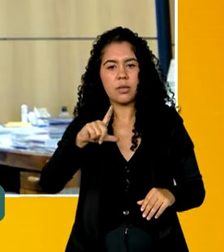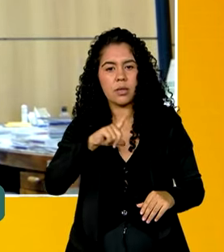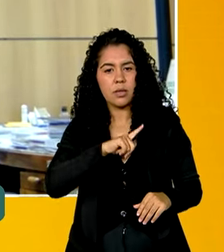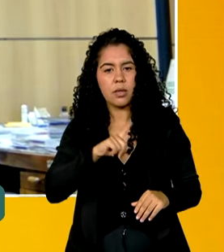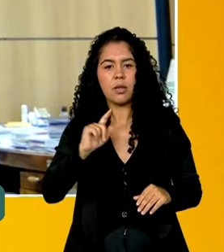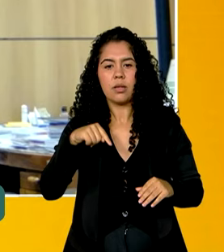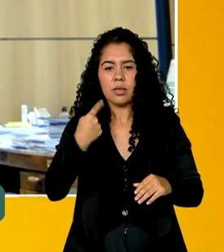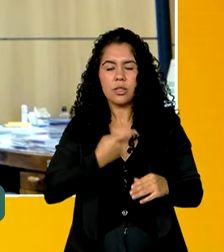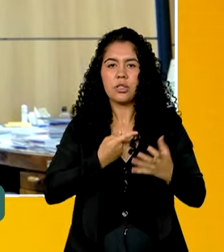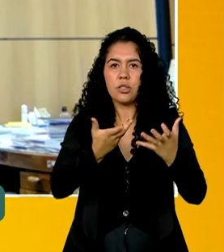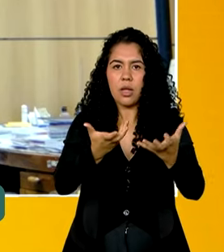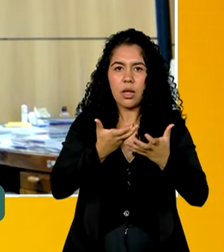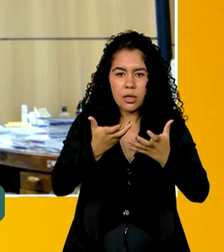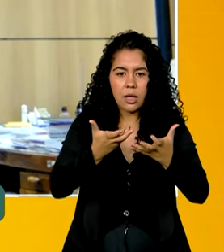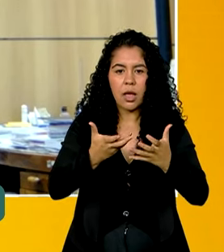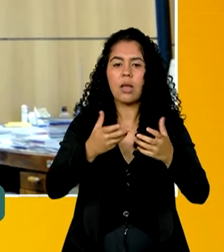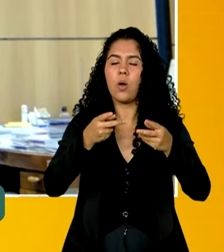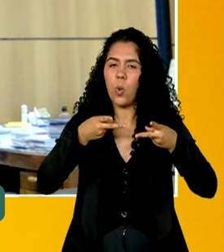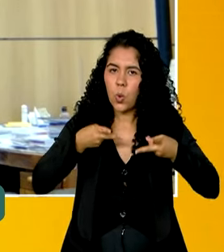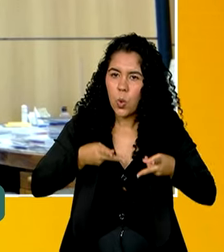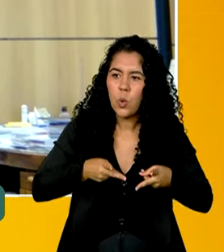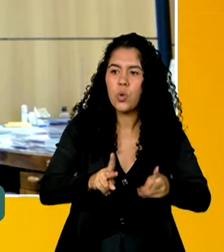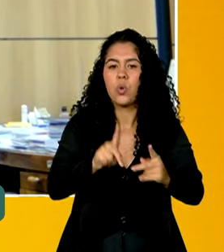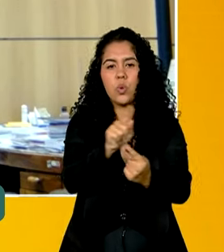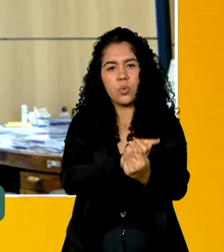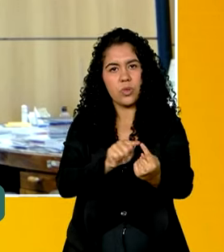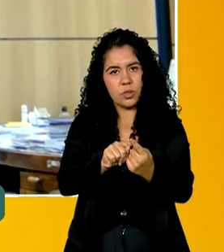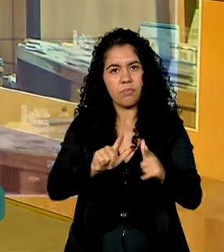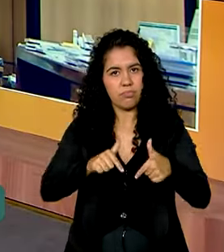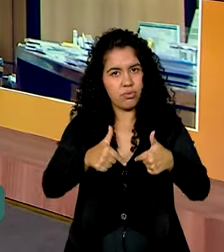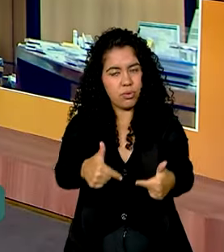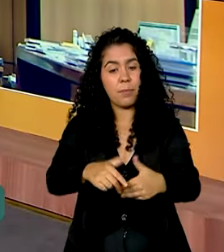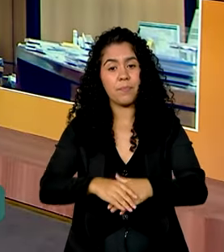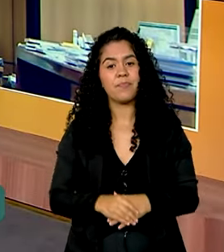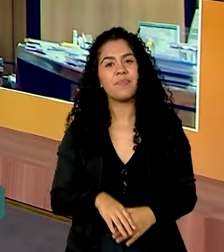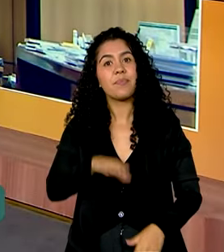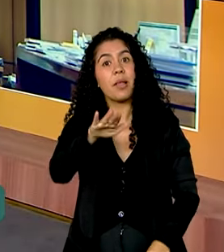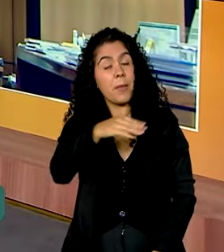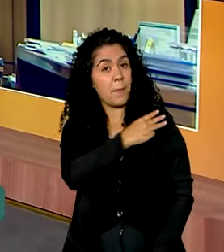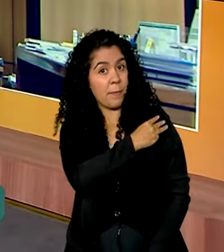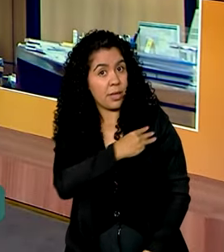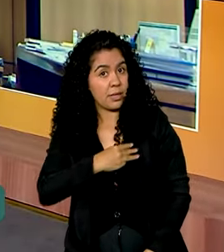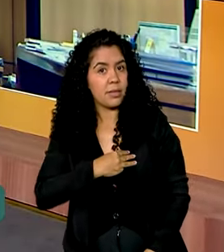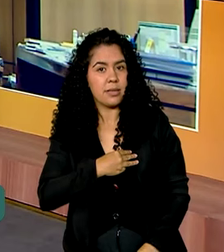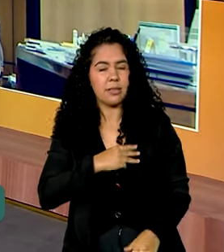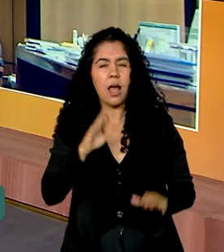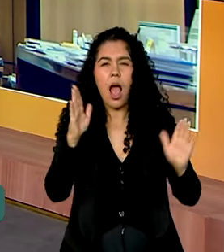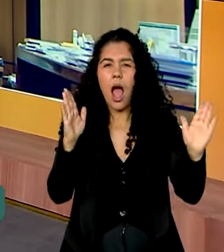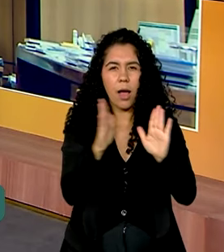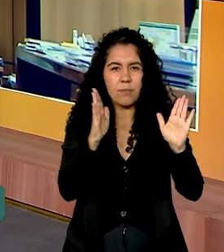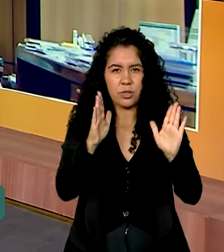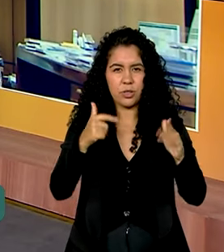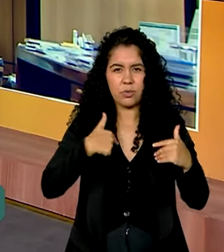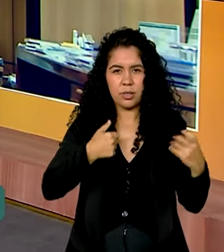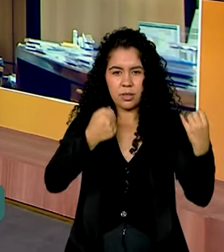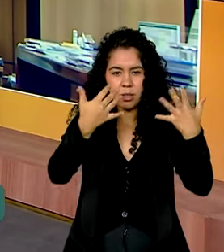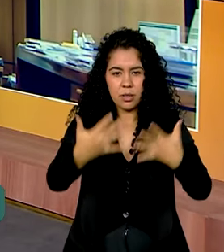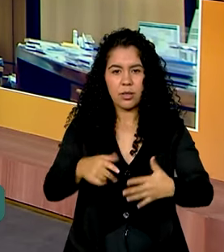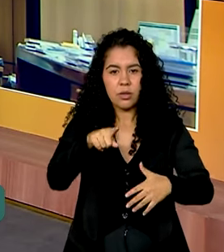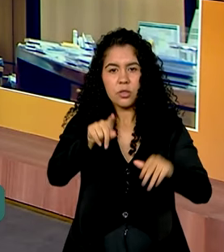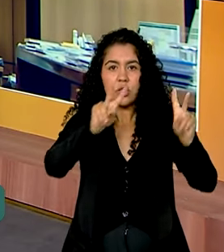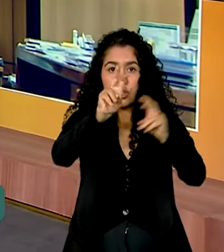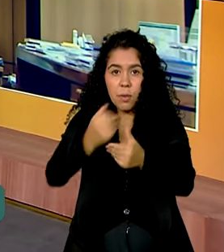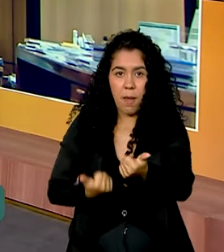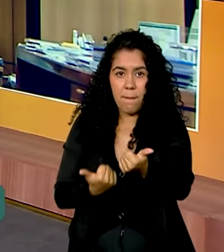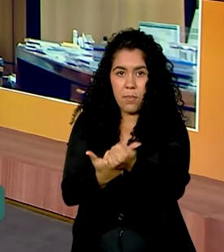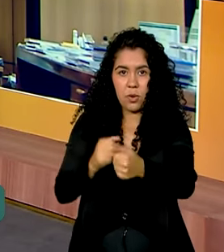menores nos últimos tempos e vamos continuar por aí. Ministro, olha só, eu vou voltar a falar com o senhor rapidinho sobre ajuda ao Rio Grande